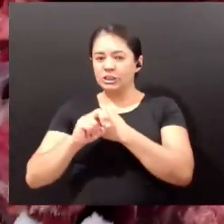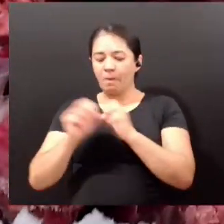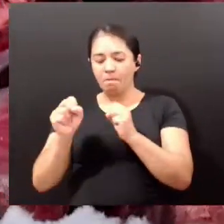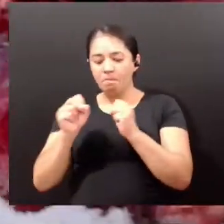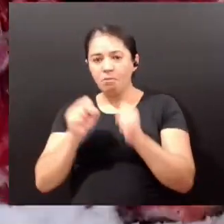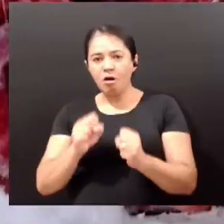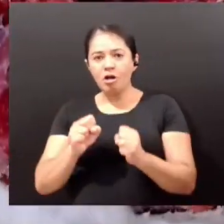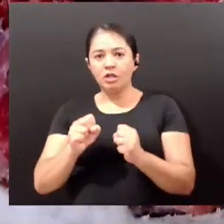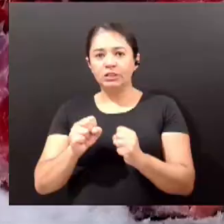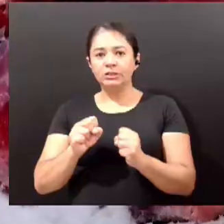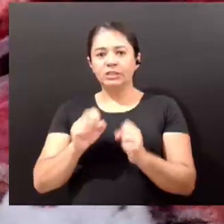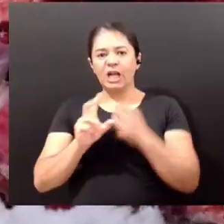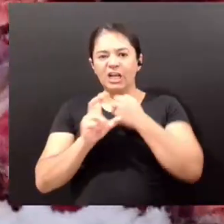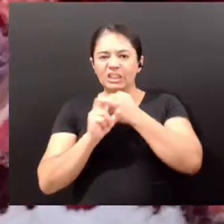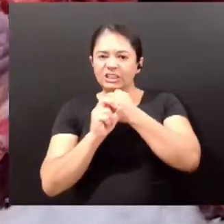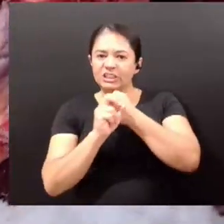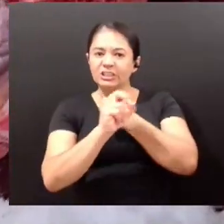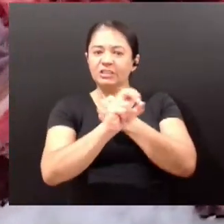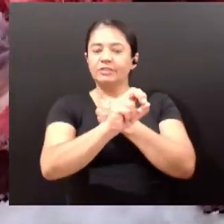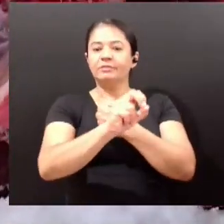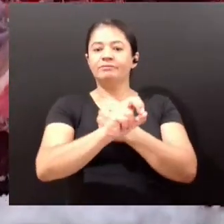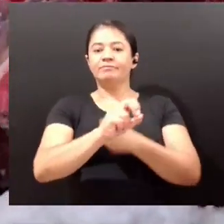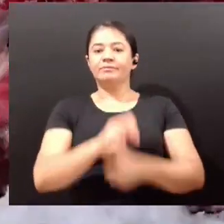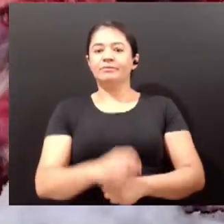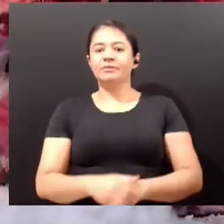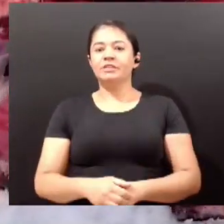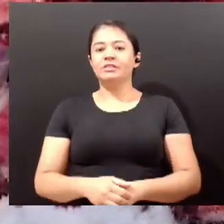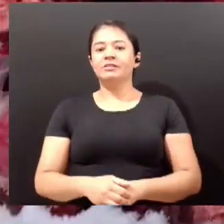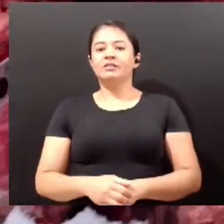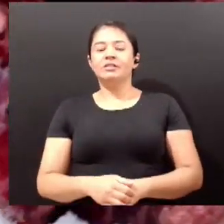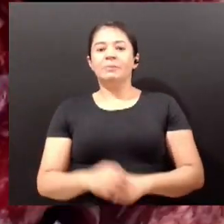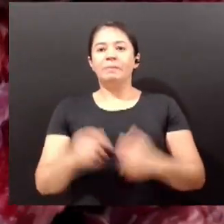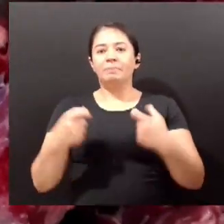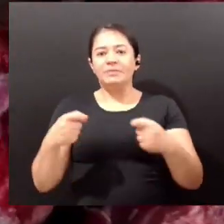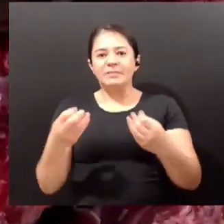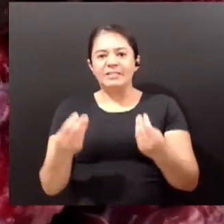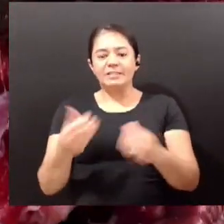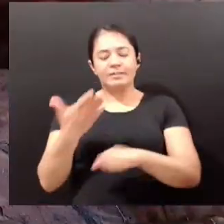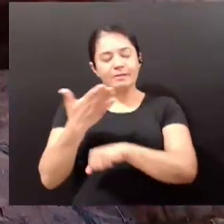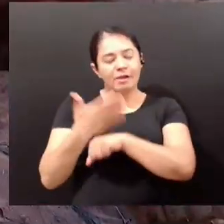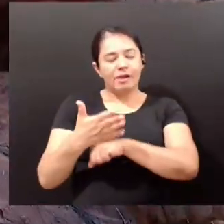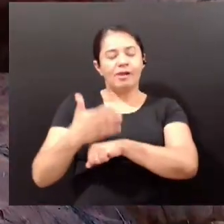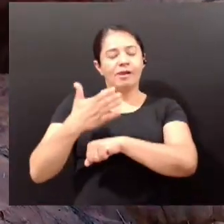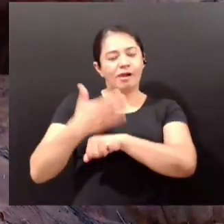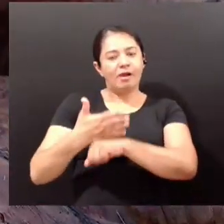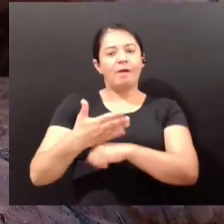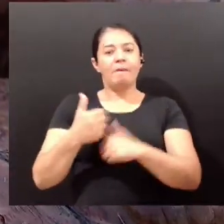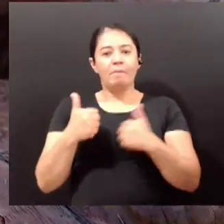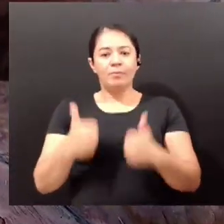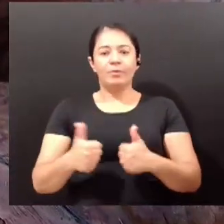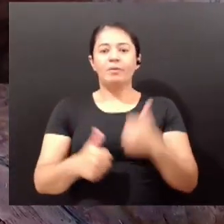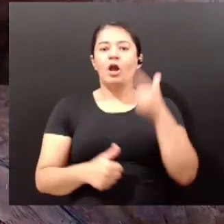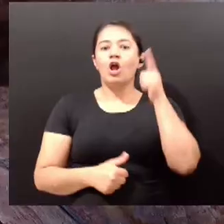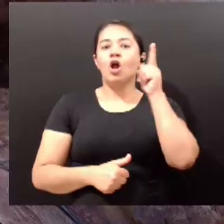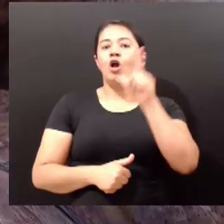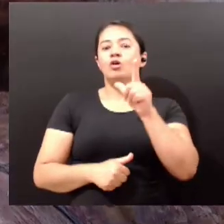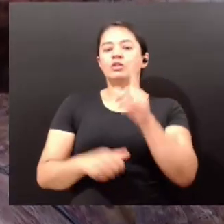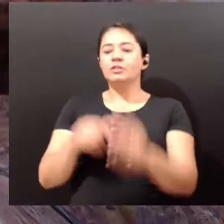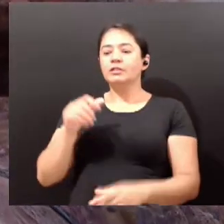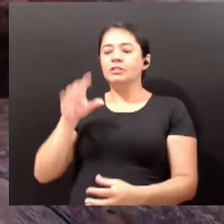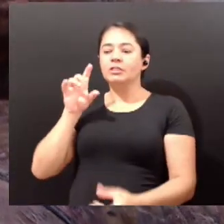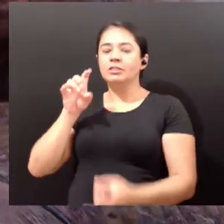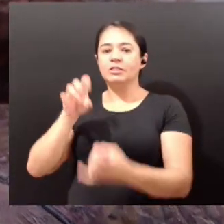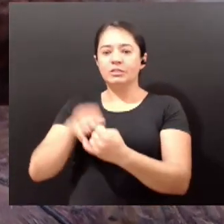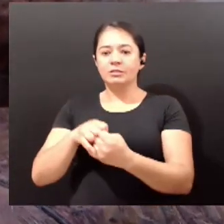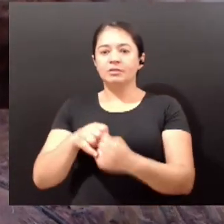bicho o bicho tem que ser bem treinado aí, para conseguir predar um animal desse. No